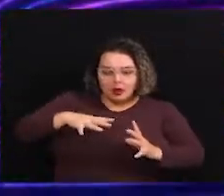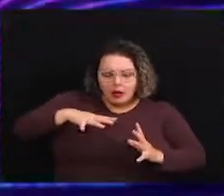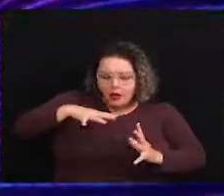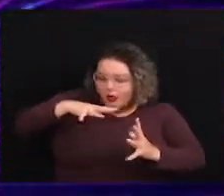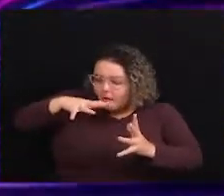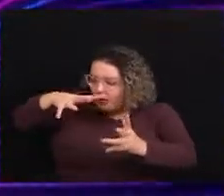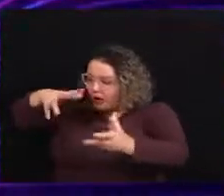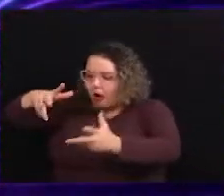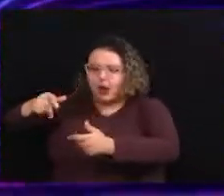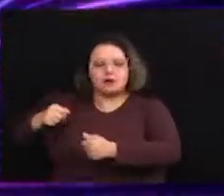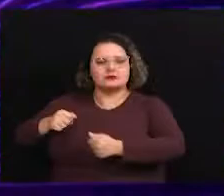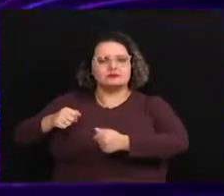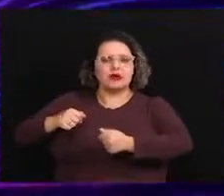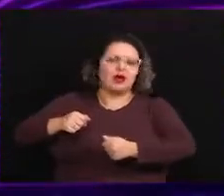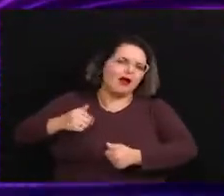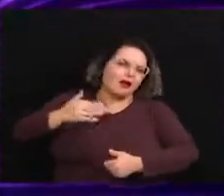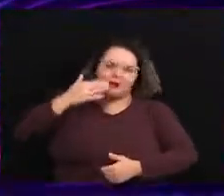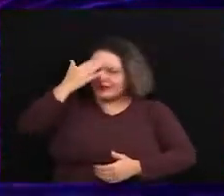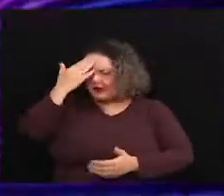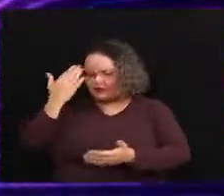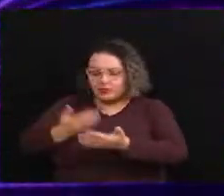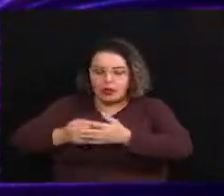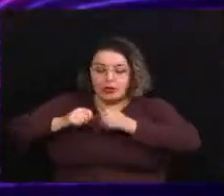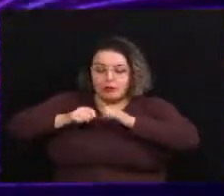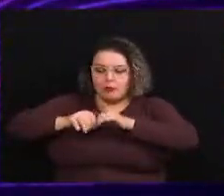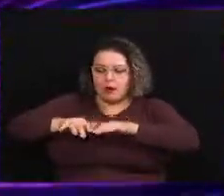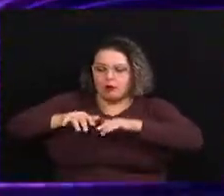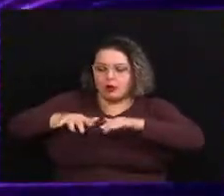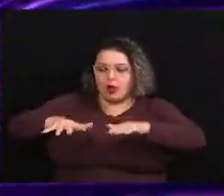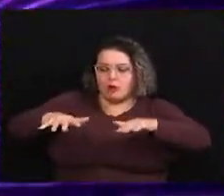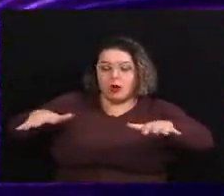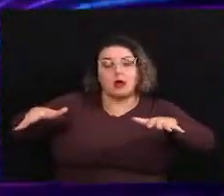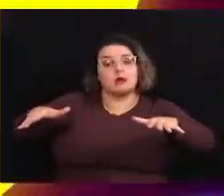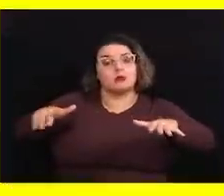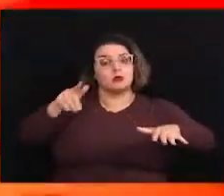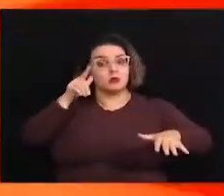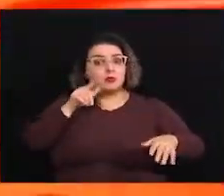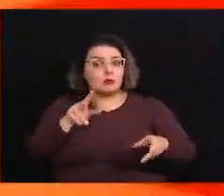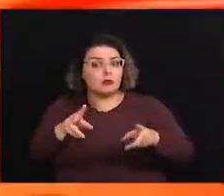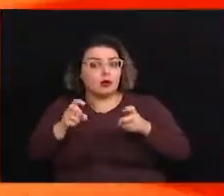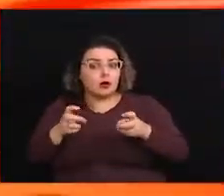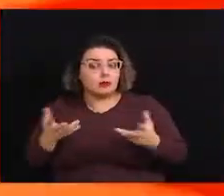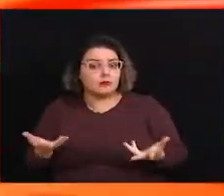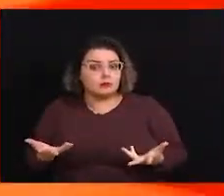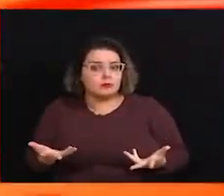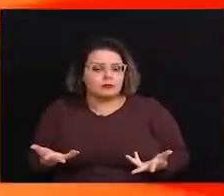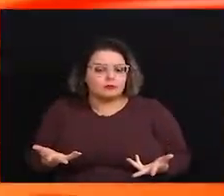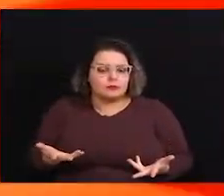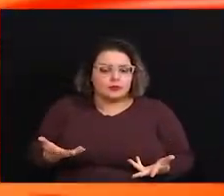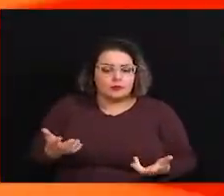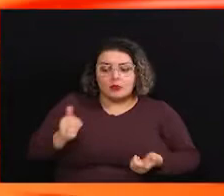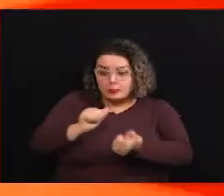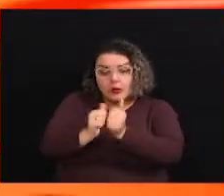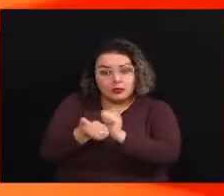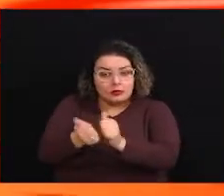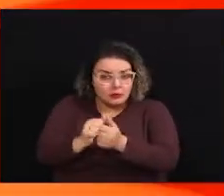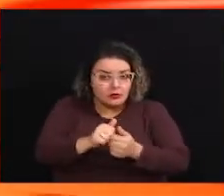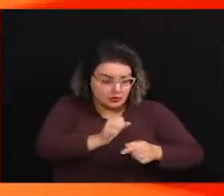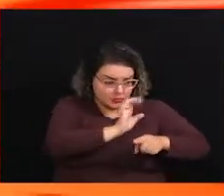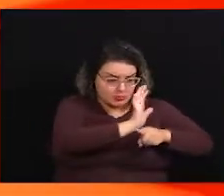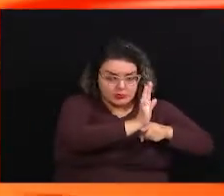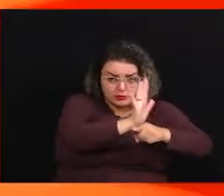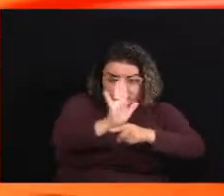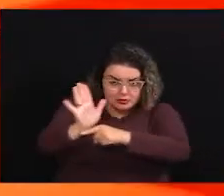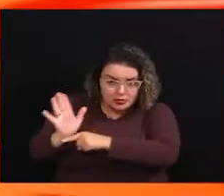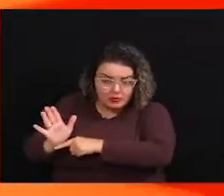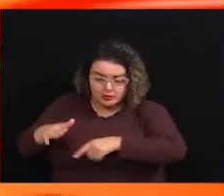universo, eu acredito, em constante expansão, né? E a gente consegue até perceber pelas próprias adaptações para os cinemas, né,